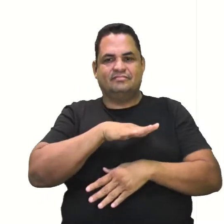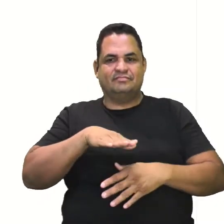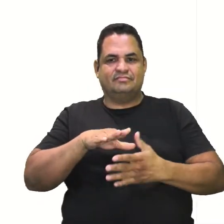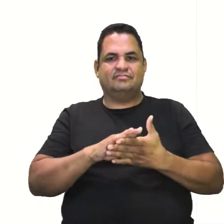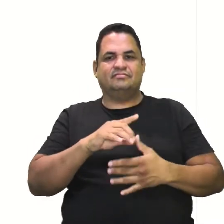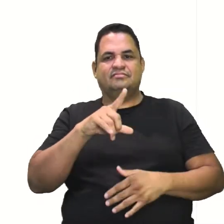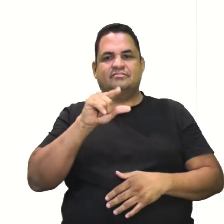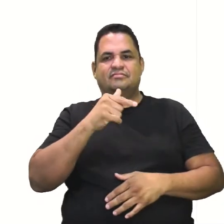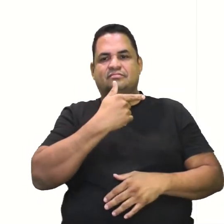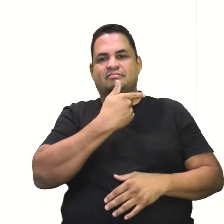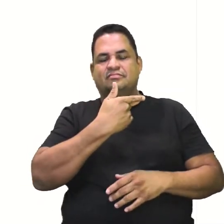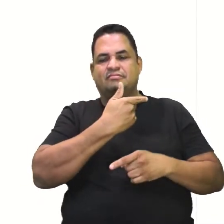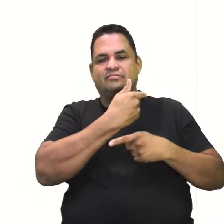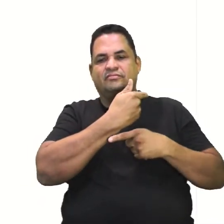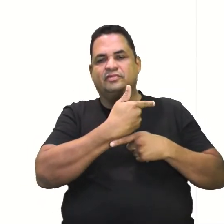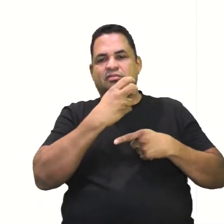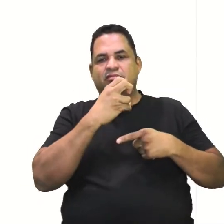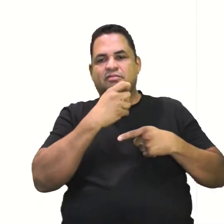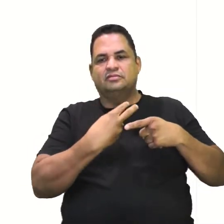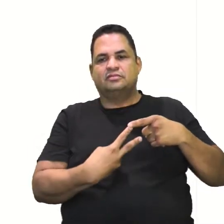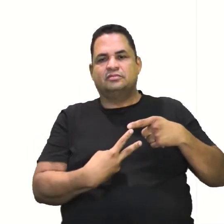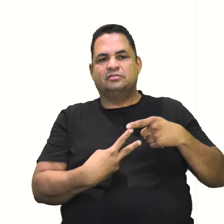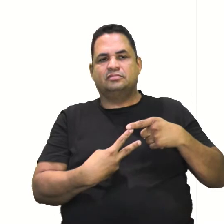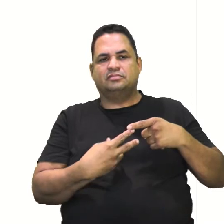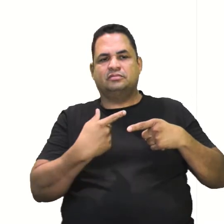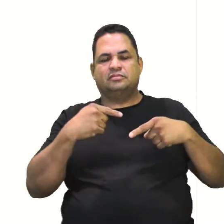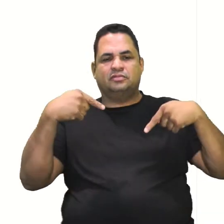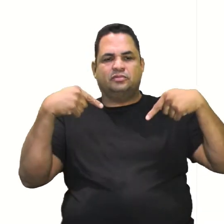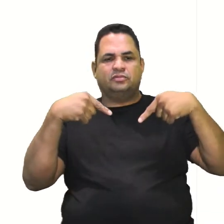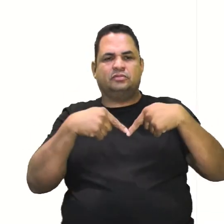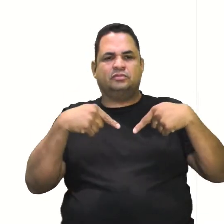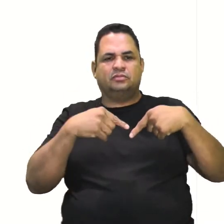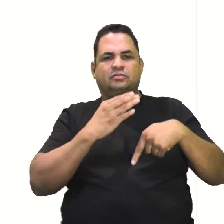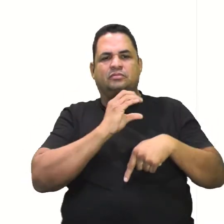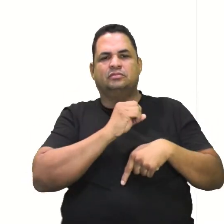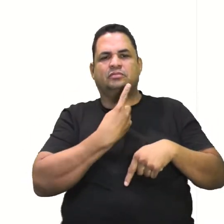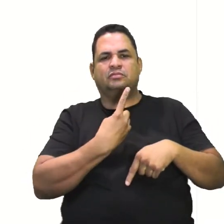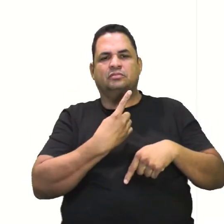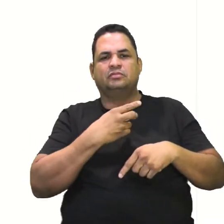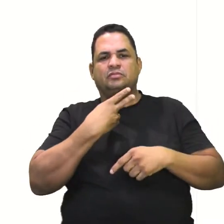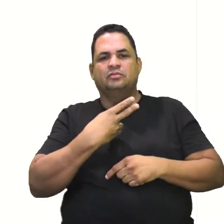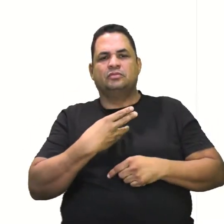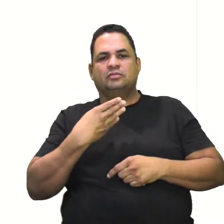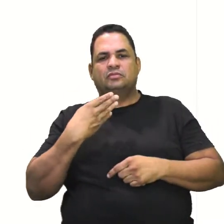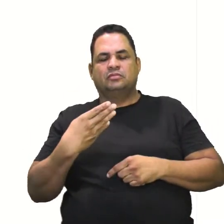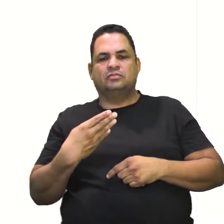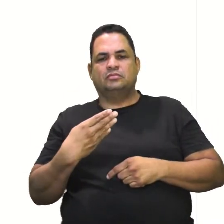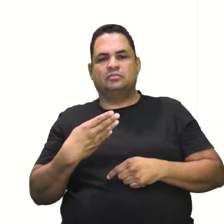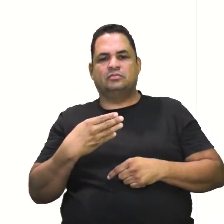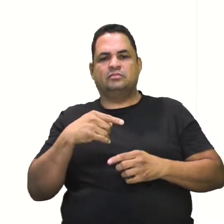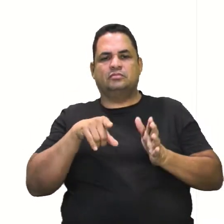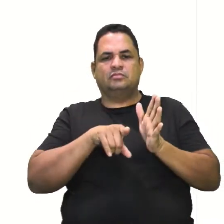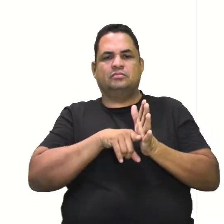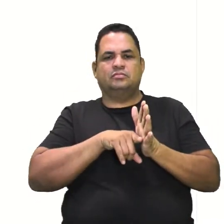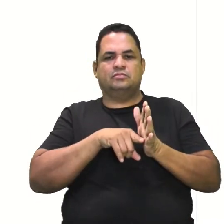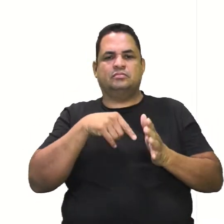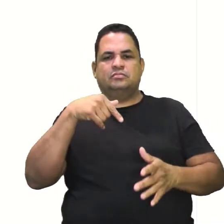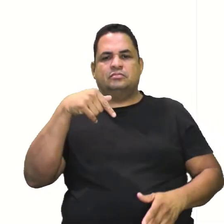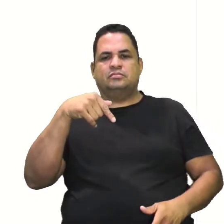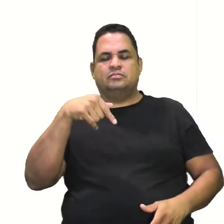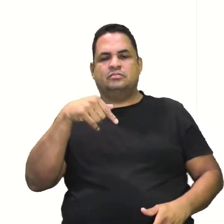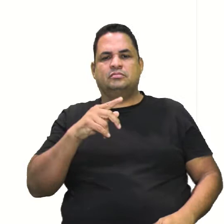é 25 sobre 2. E seus vértices são 0 e 1, 2 e 4,